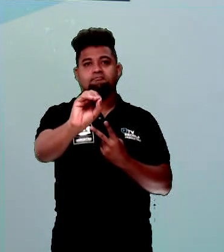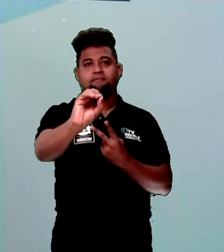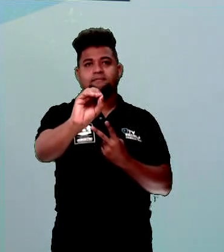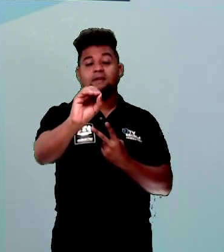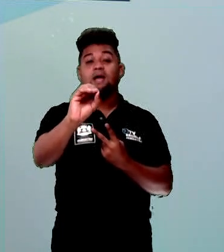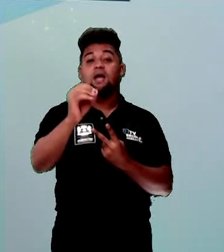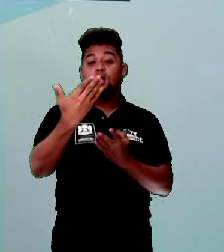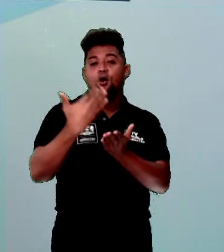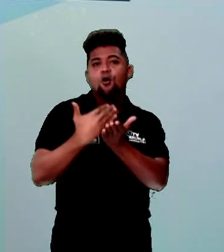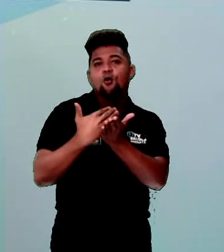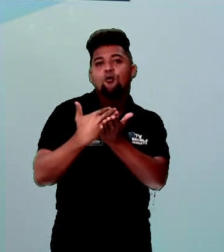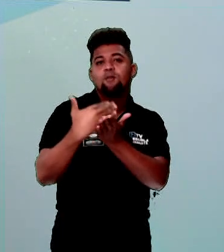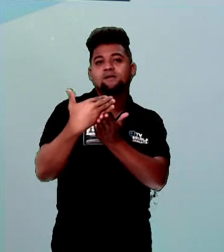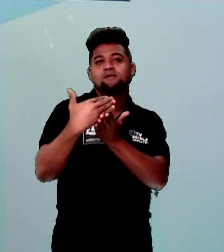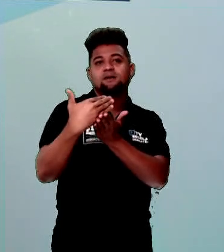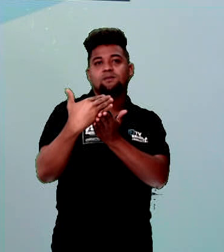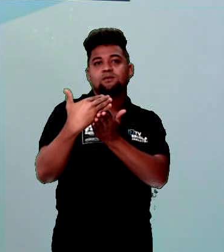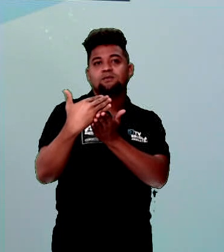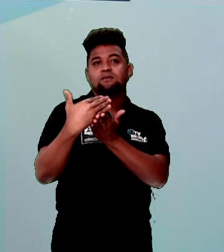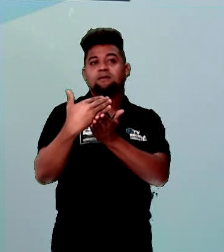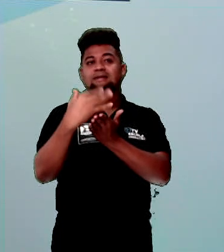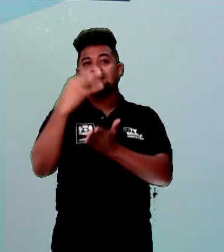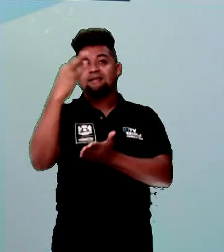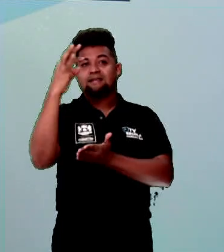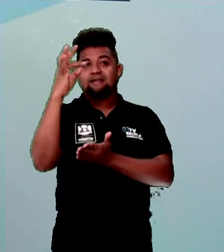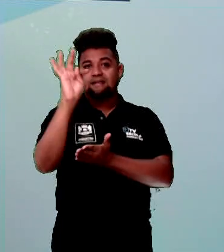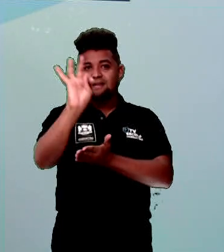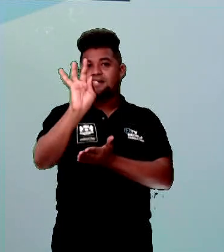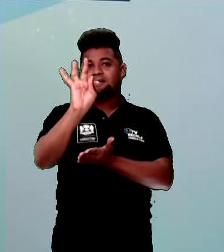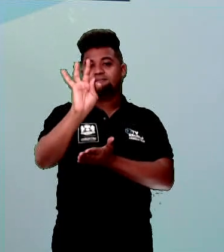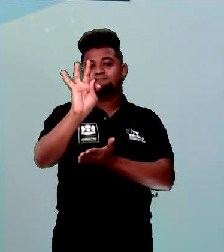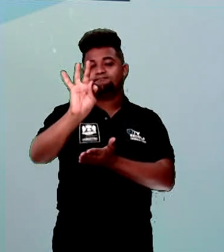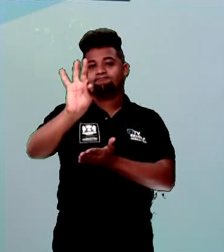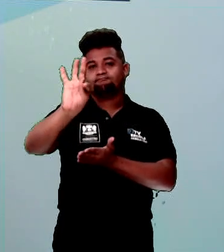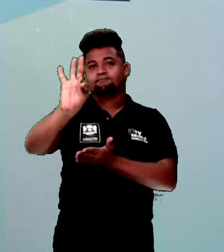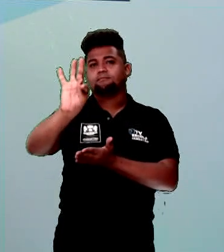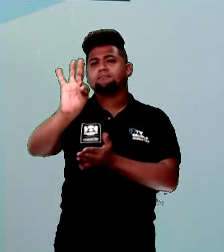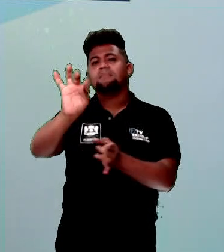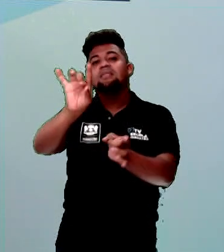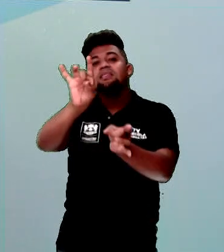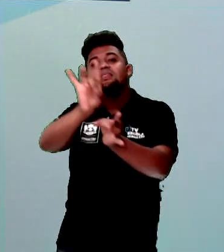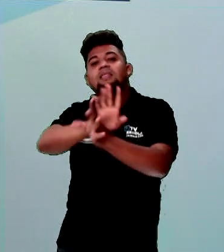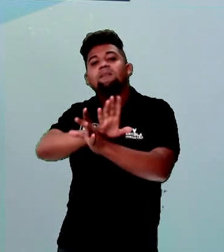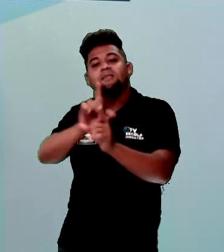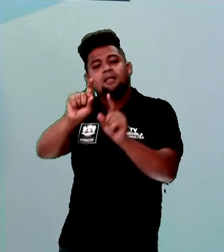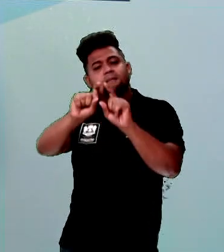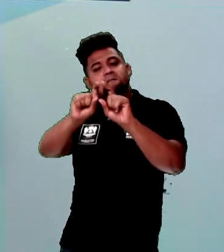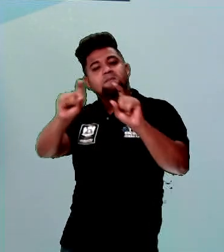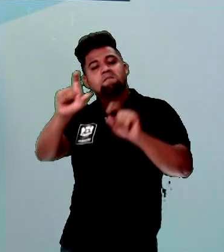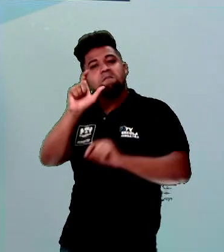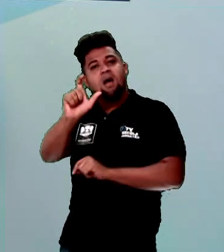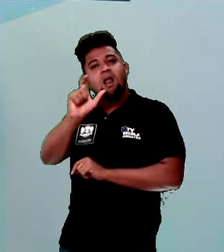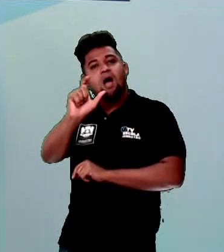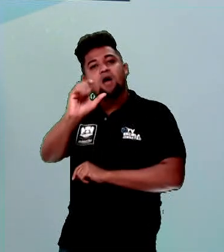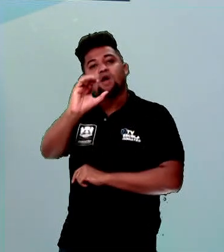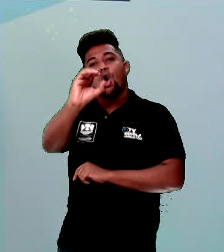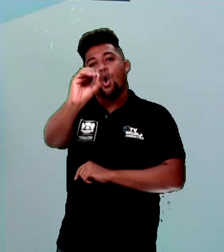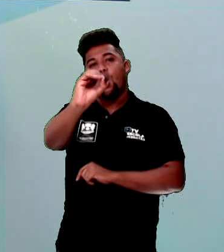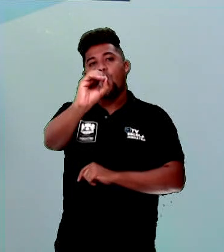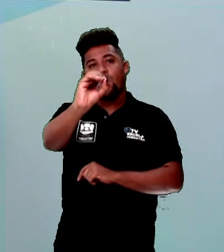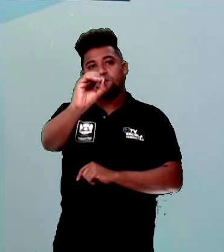Nós iniciamos a palavra terreiro com a letra T. E terminamos a palavra com a letra